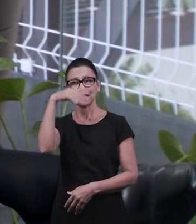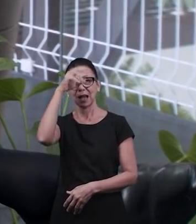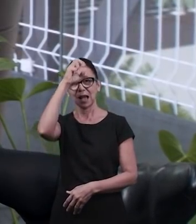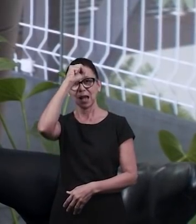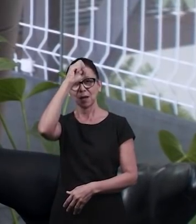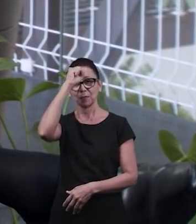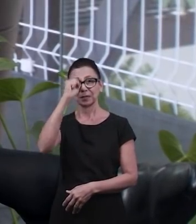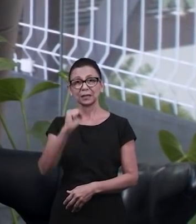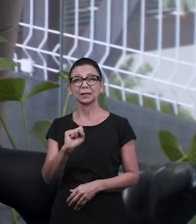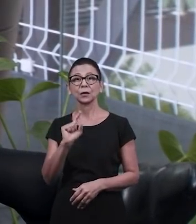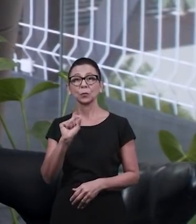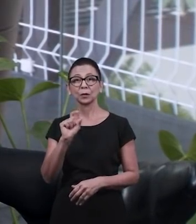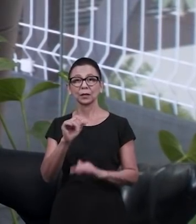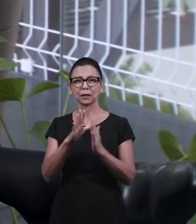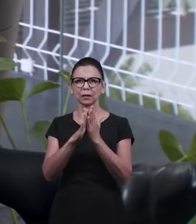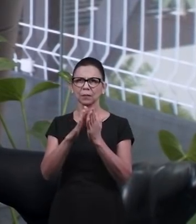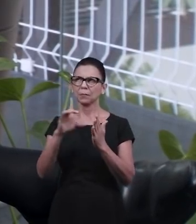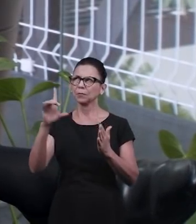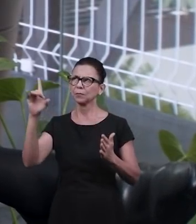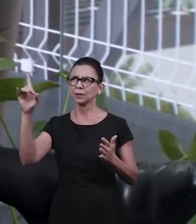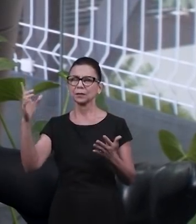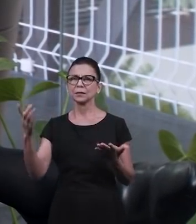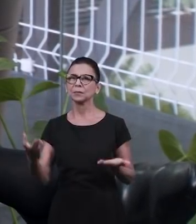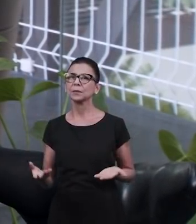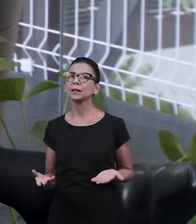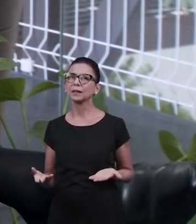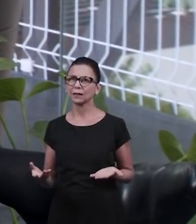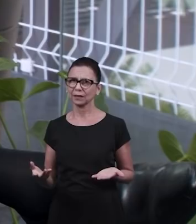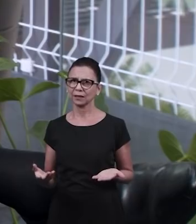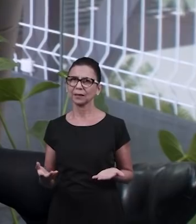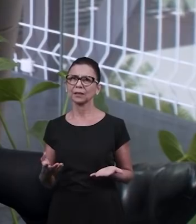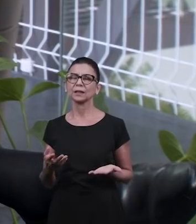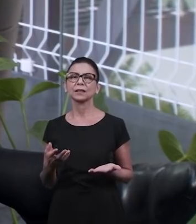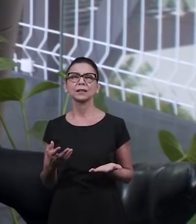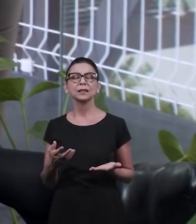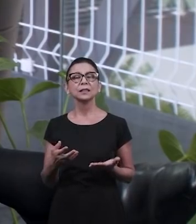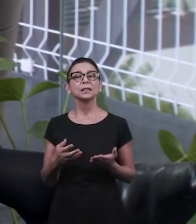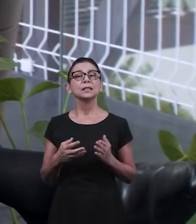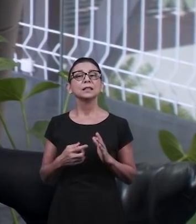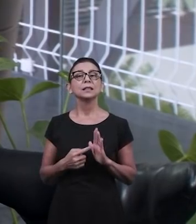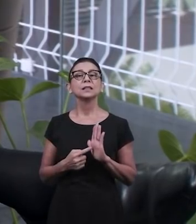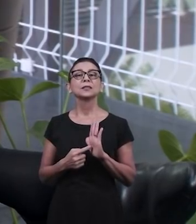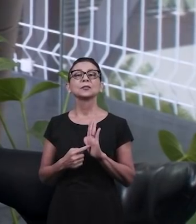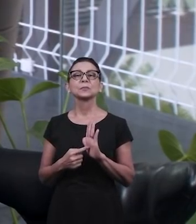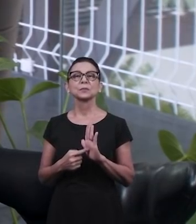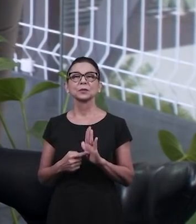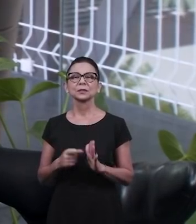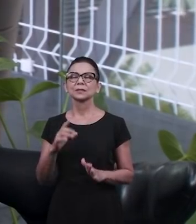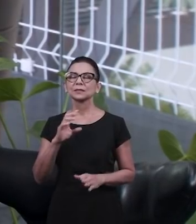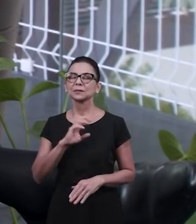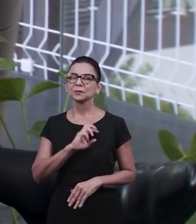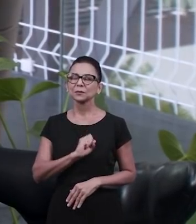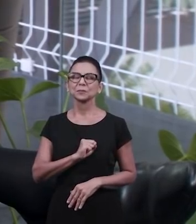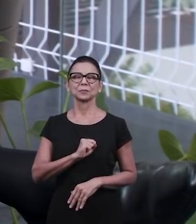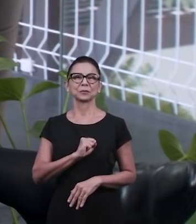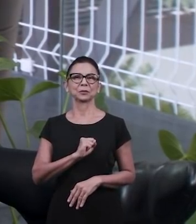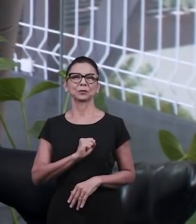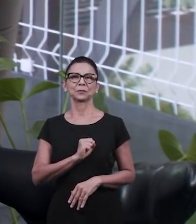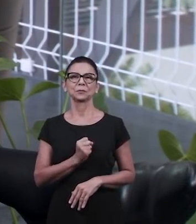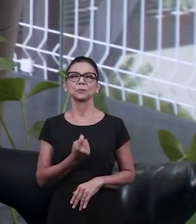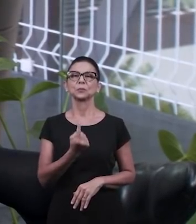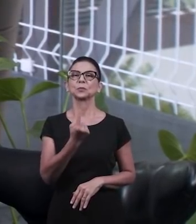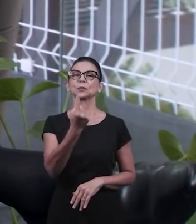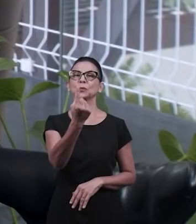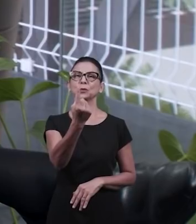Bíblia, que é a Palavra de Deus, e que aponta para o seu grande amor, e é o único